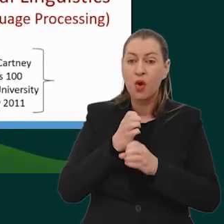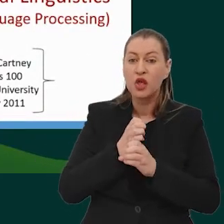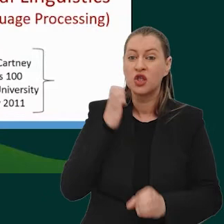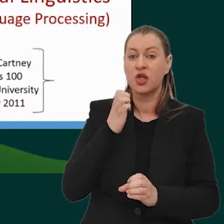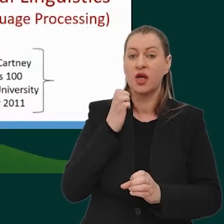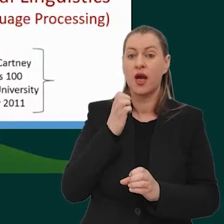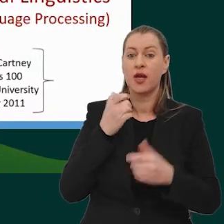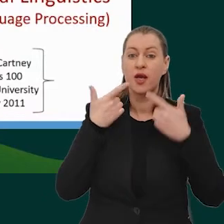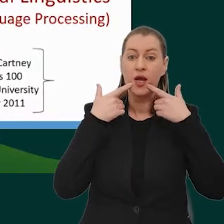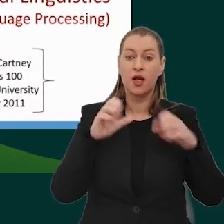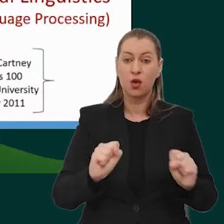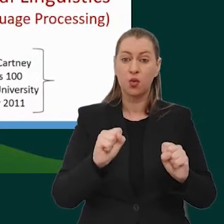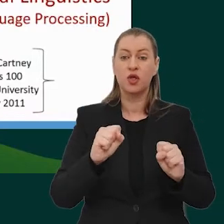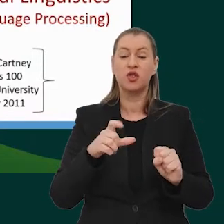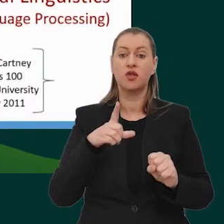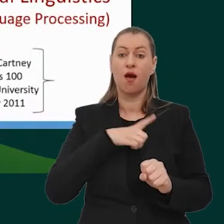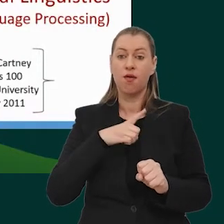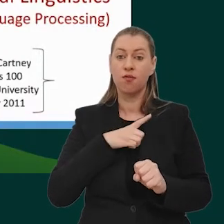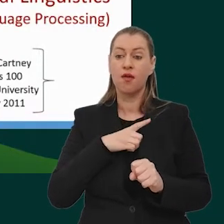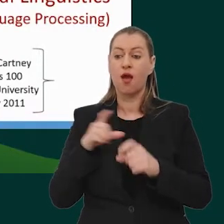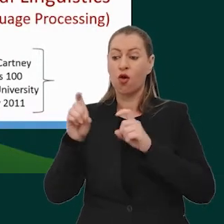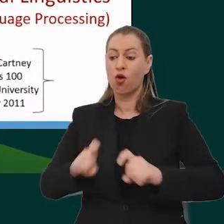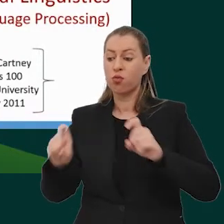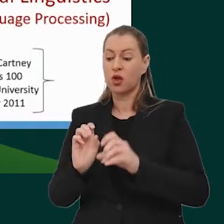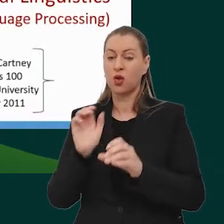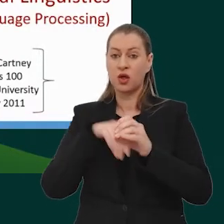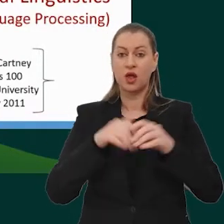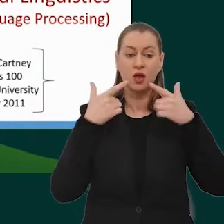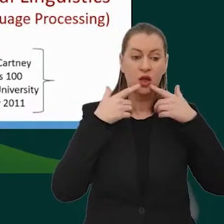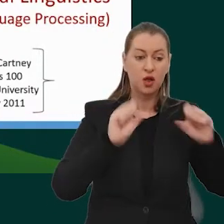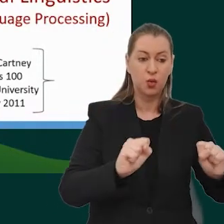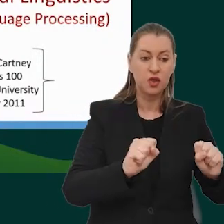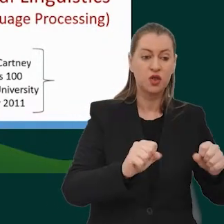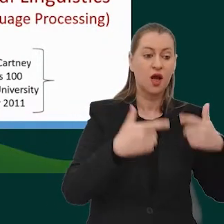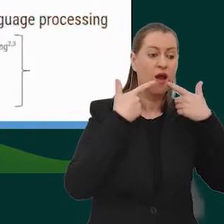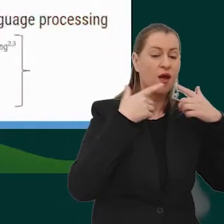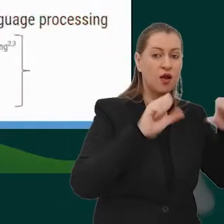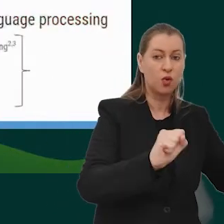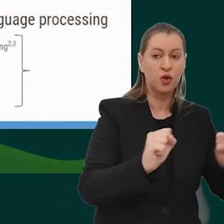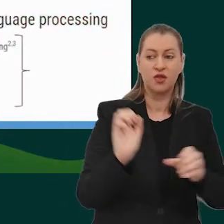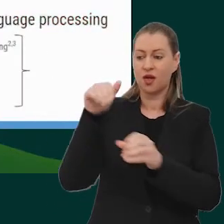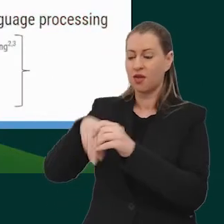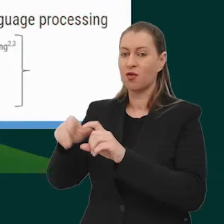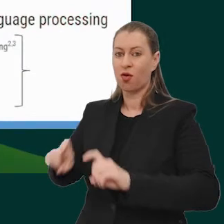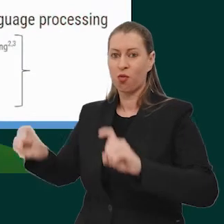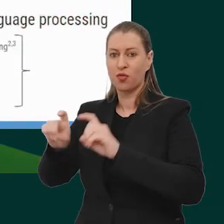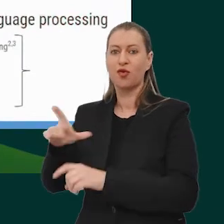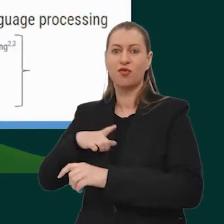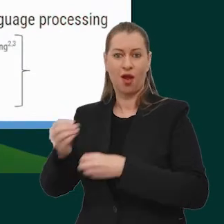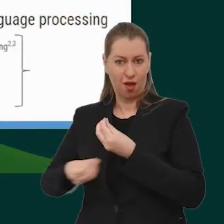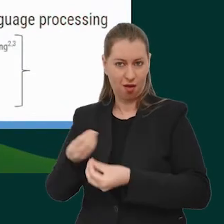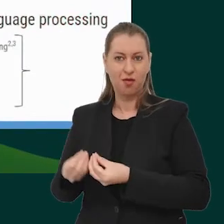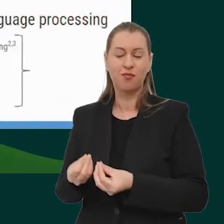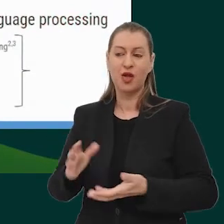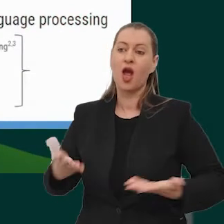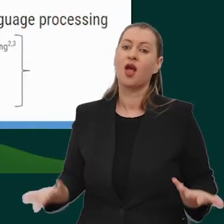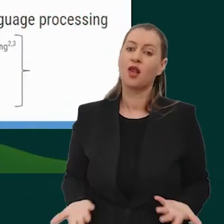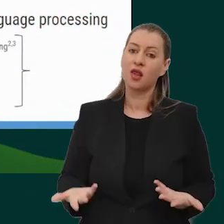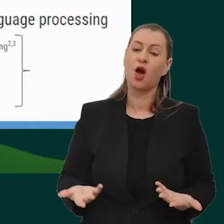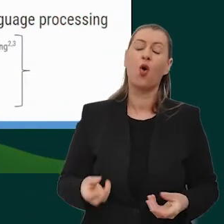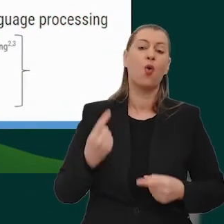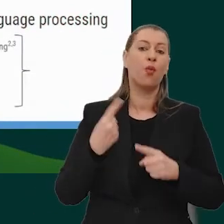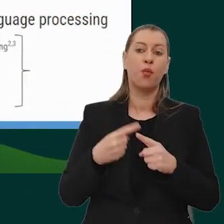gente traz um pouco da computação para dentro da linguística e um pouco da linguística para dentro da computação. Mas o que a gente